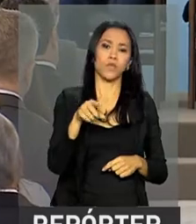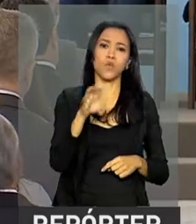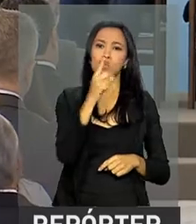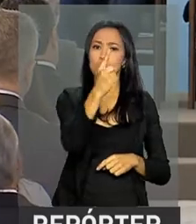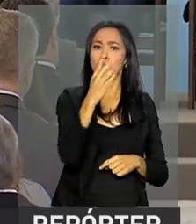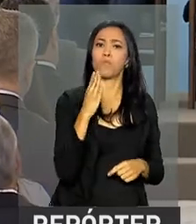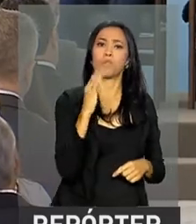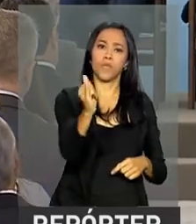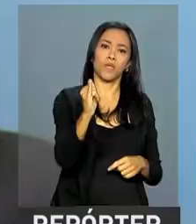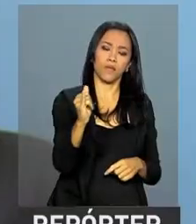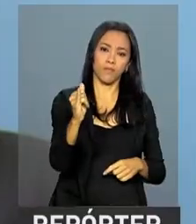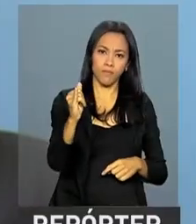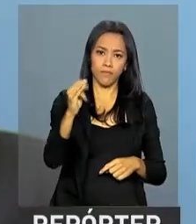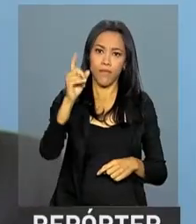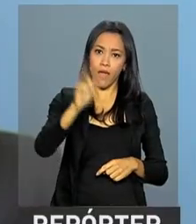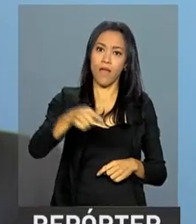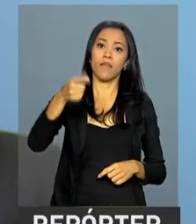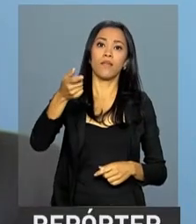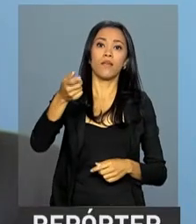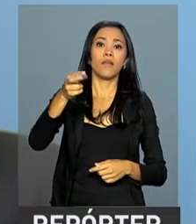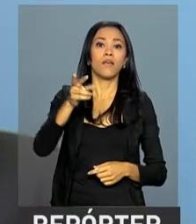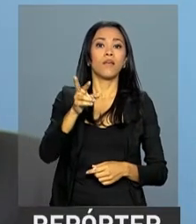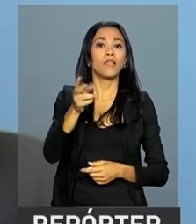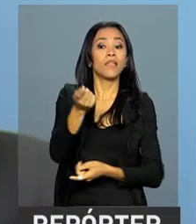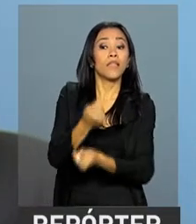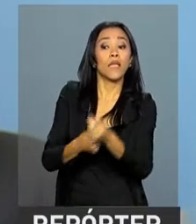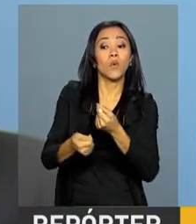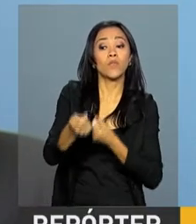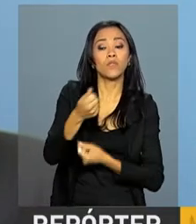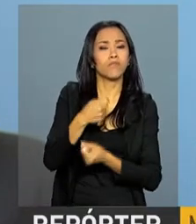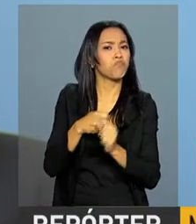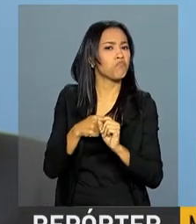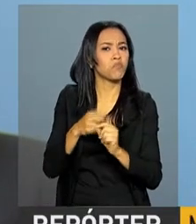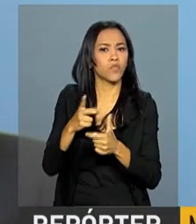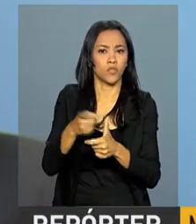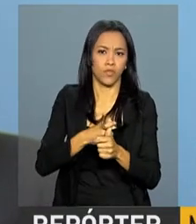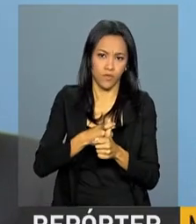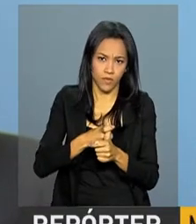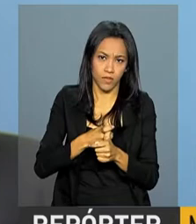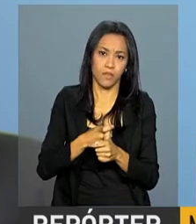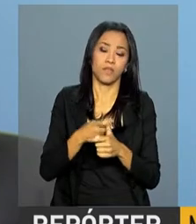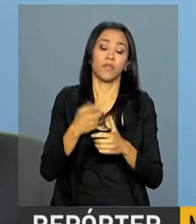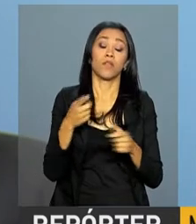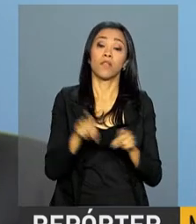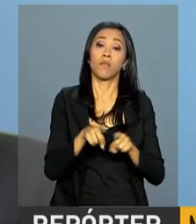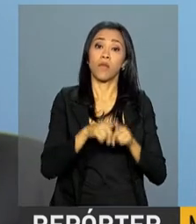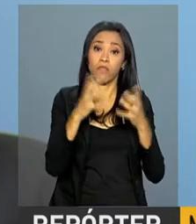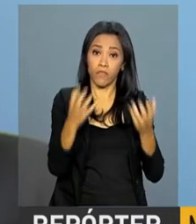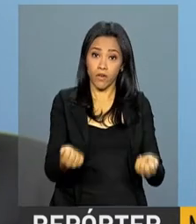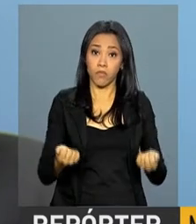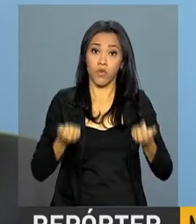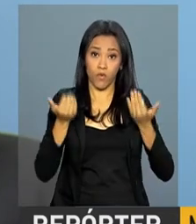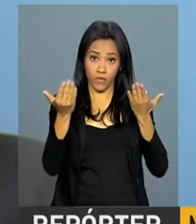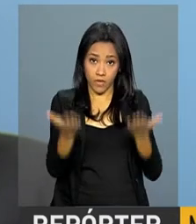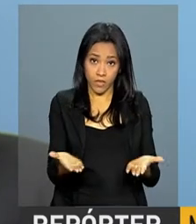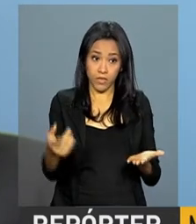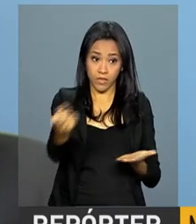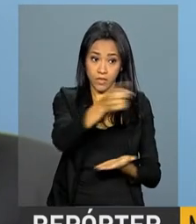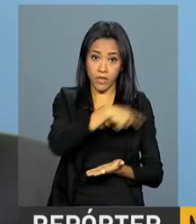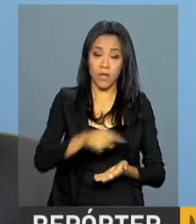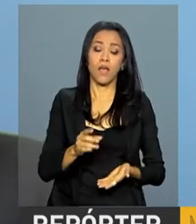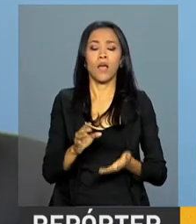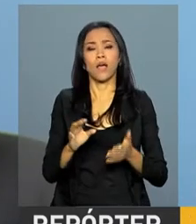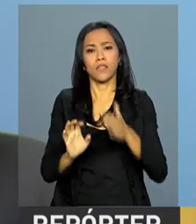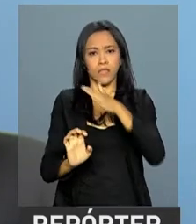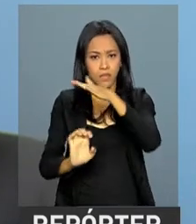bilhão em renegociações de dívidas também vamos oferecer orientação às micro e pequenas empresas